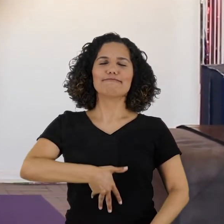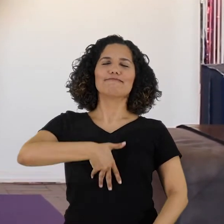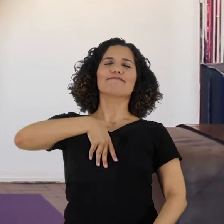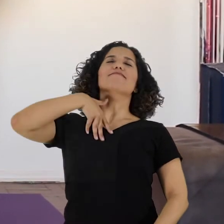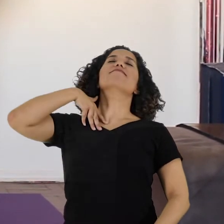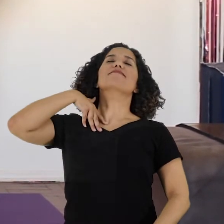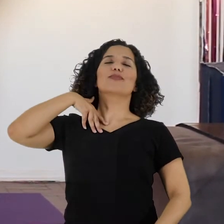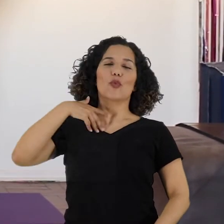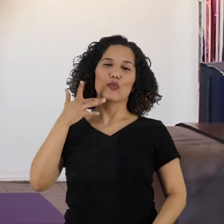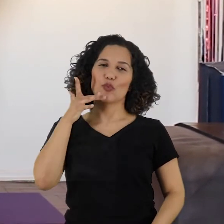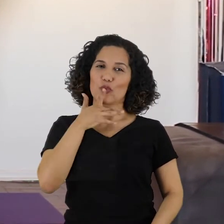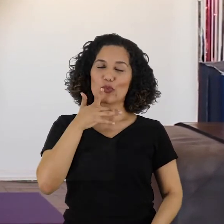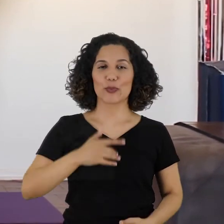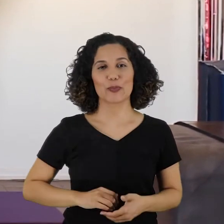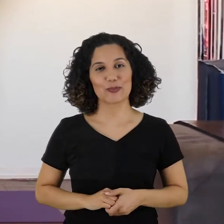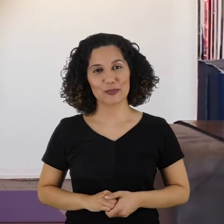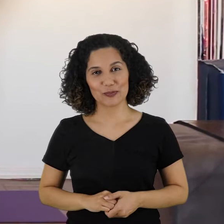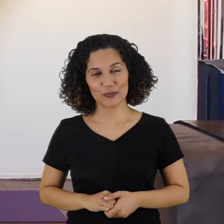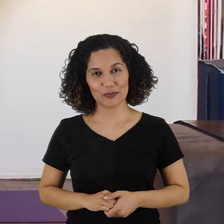alongando gostoso.